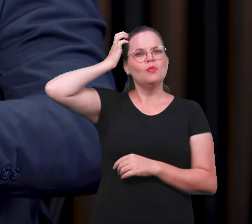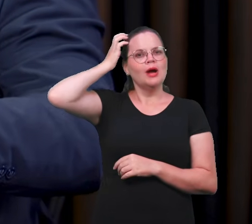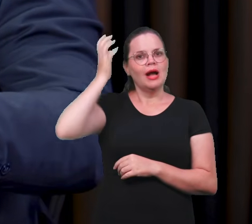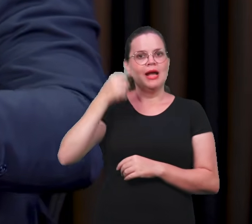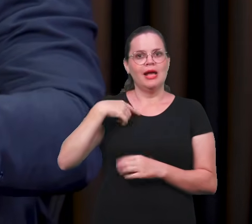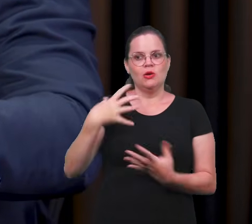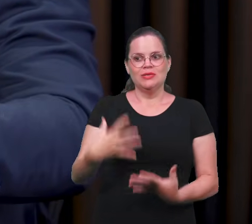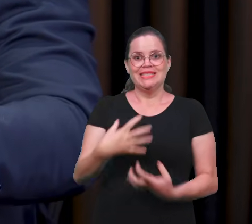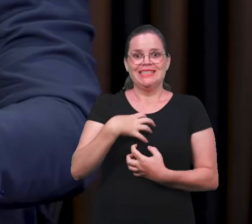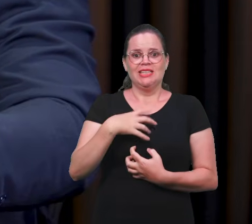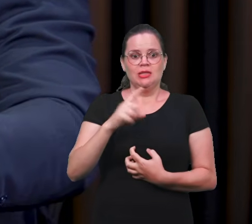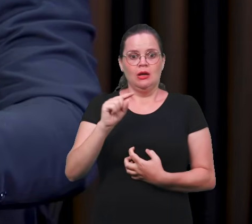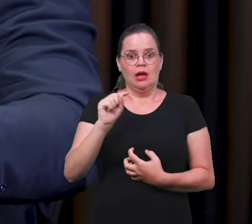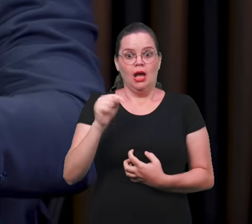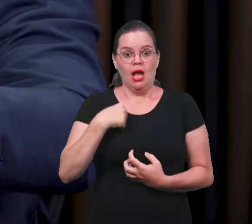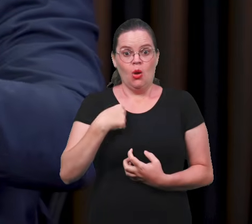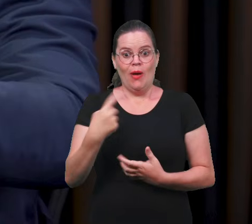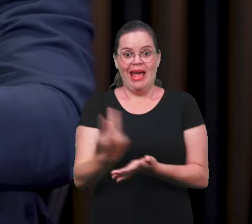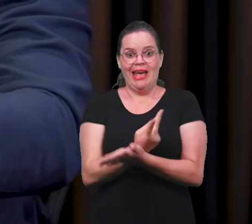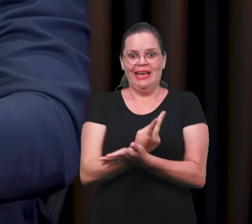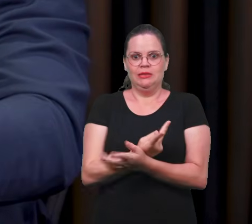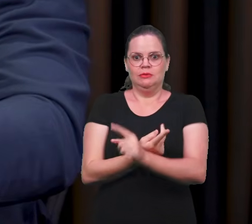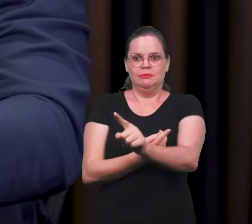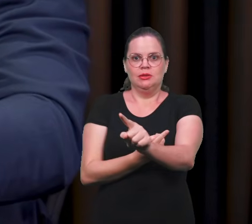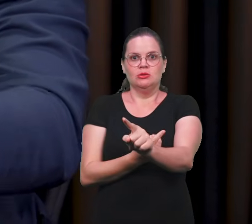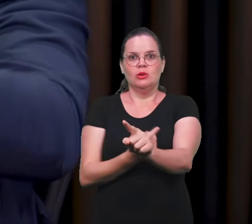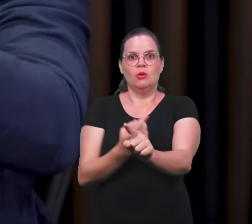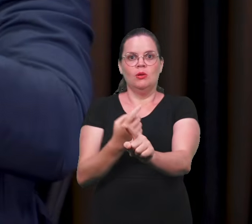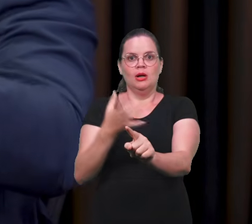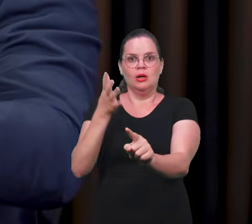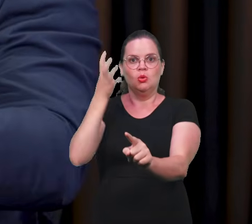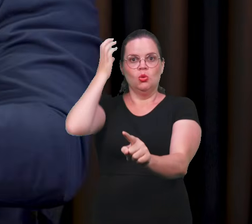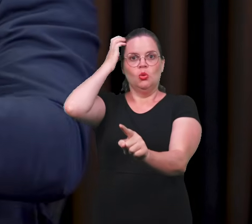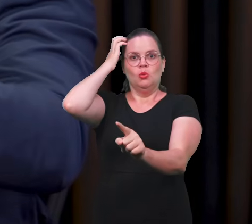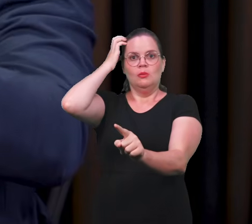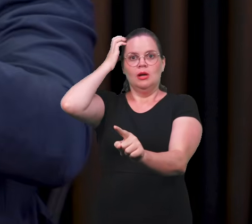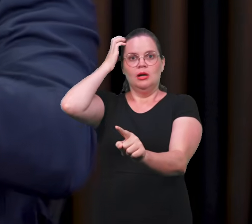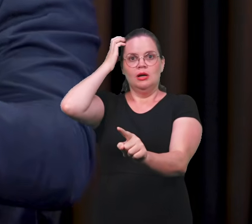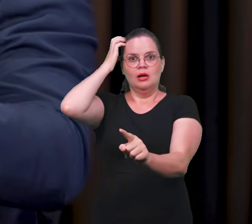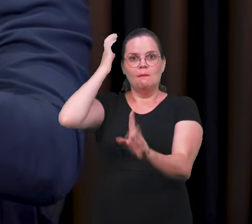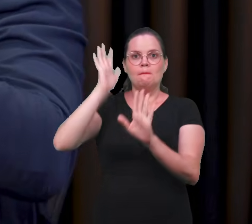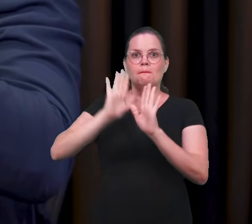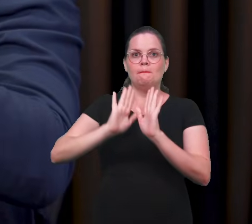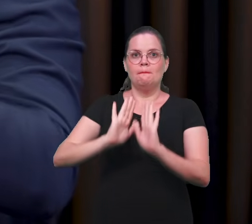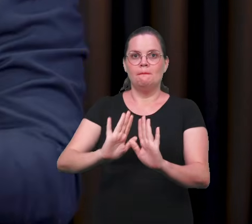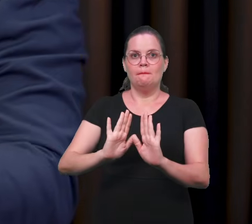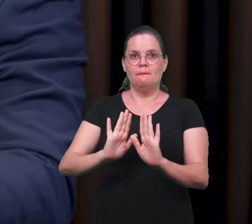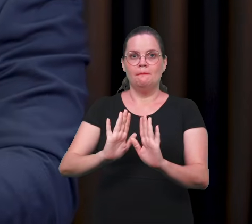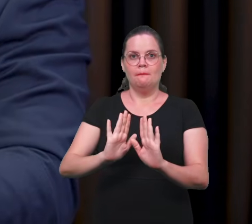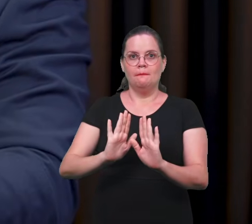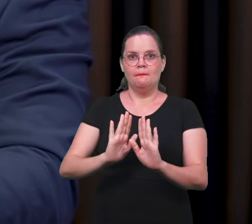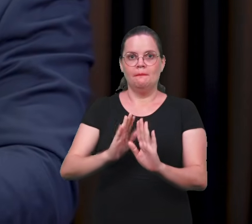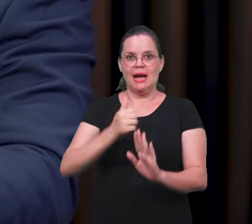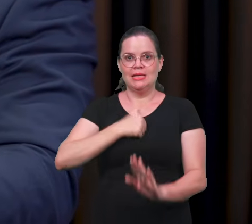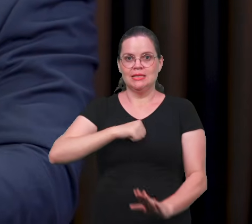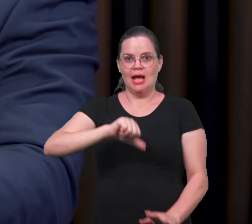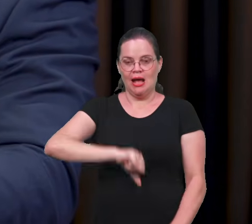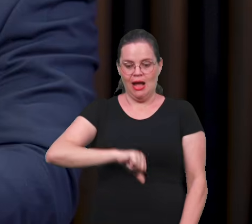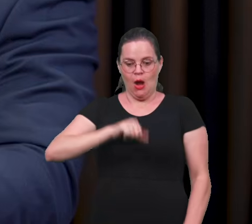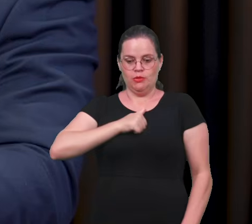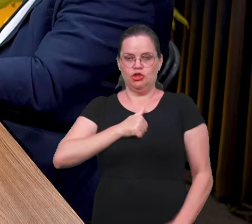ali a causa do erro, da ação, mas sem afetar a autoestima da